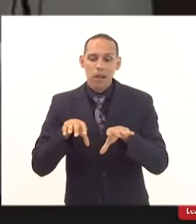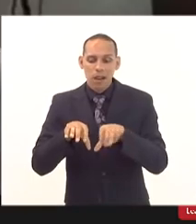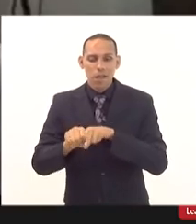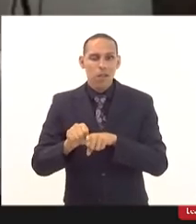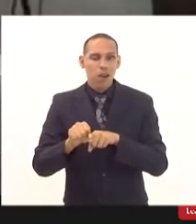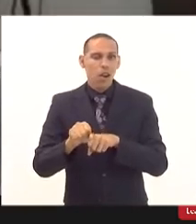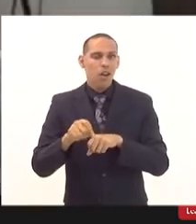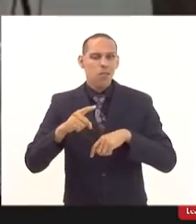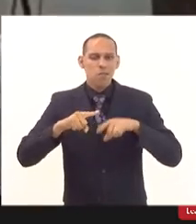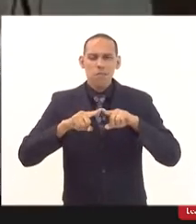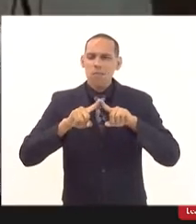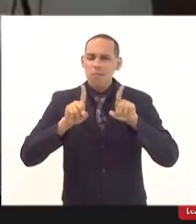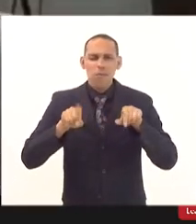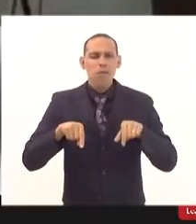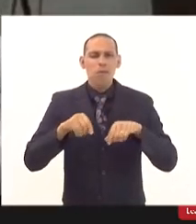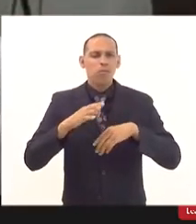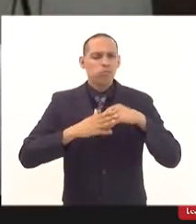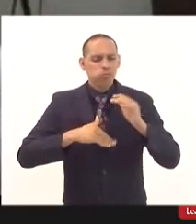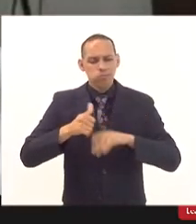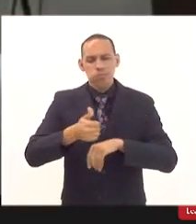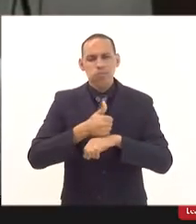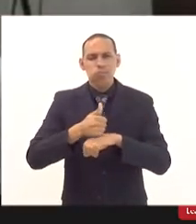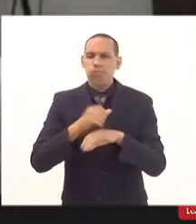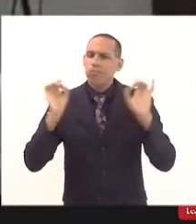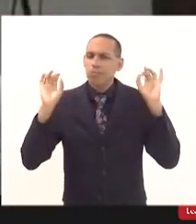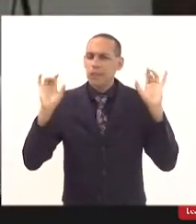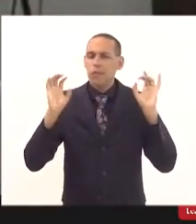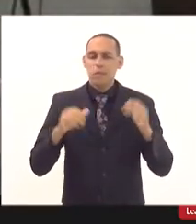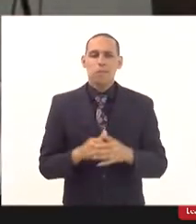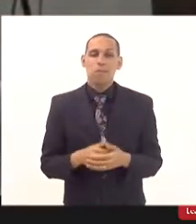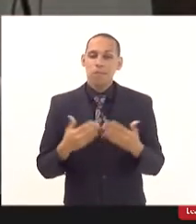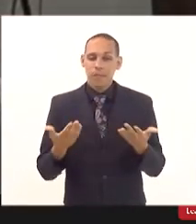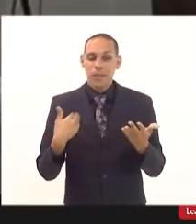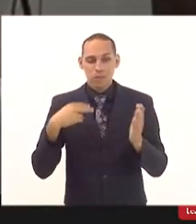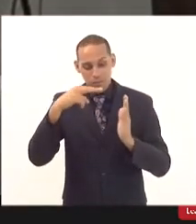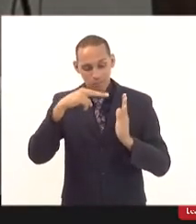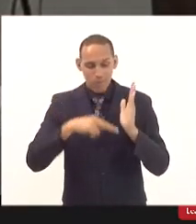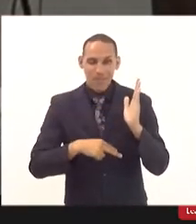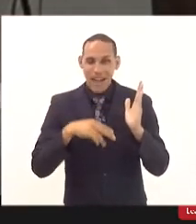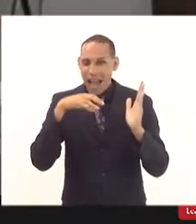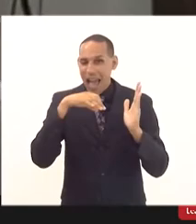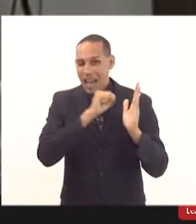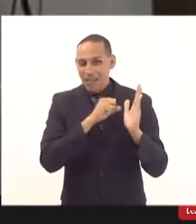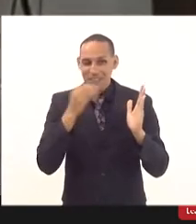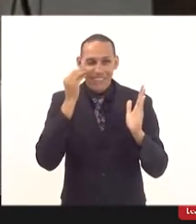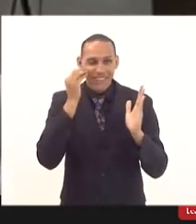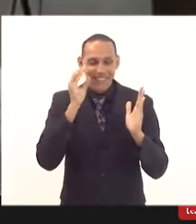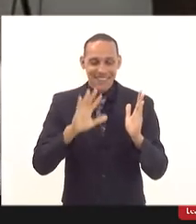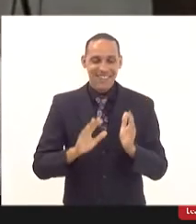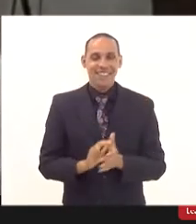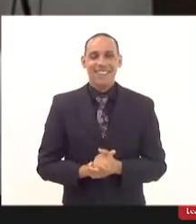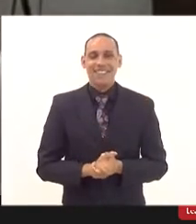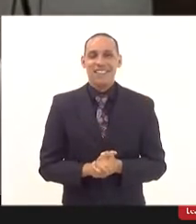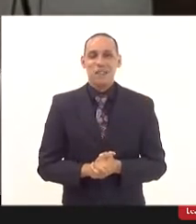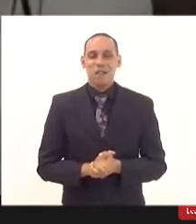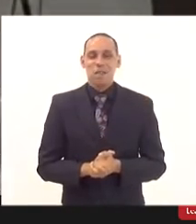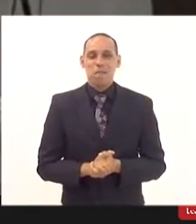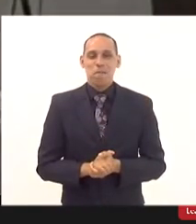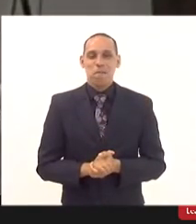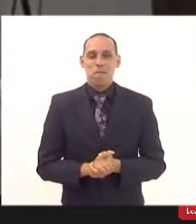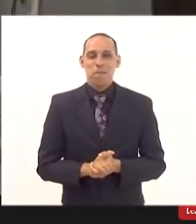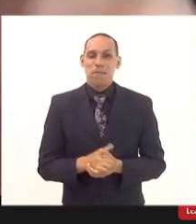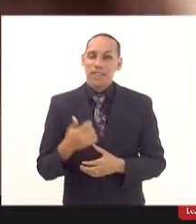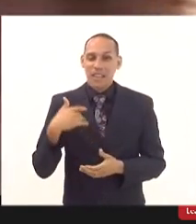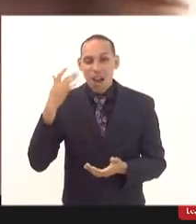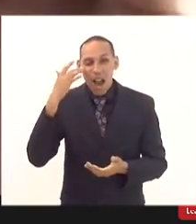profissionais de excelência então eu vou tentar ler aqui meio afobadamente né é o